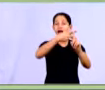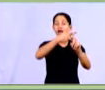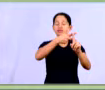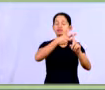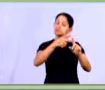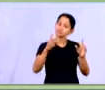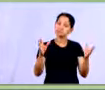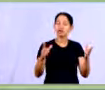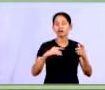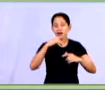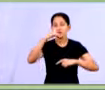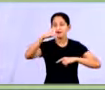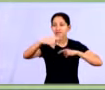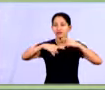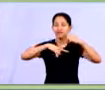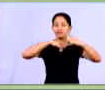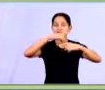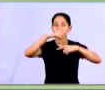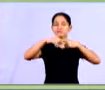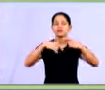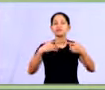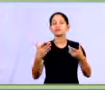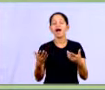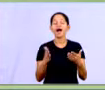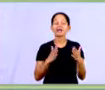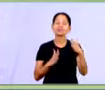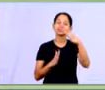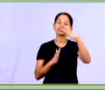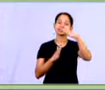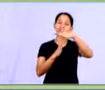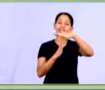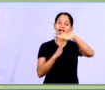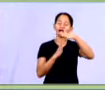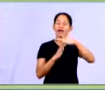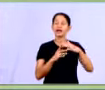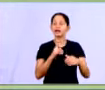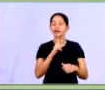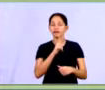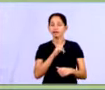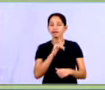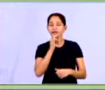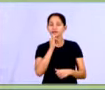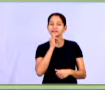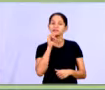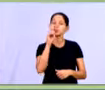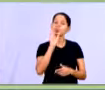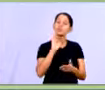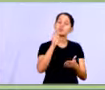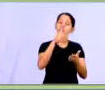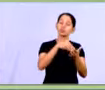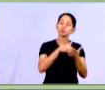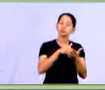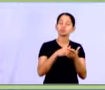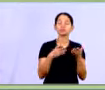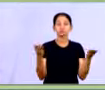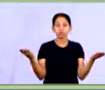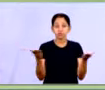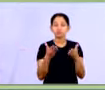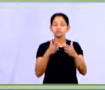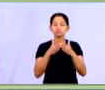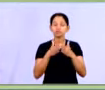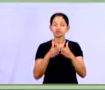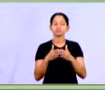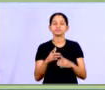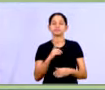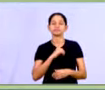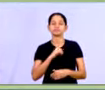assim sucessivamente, né? Muito bem. Quando 30 mil... Até chegar na perspectiva do último período pré-estabelecido. Que